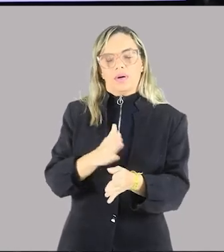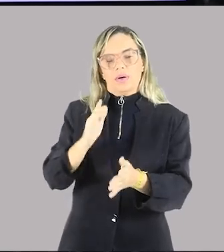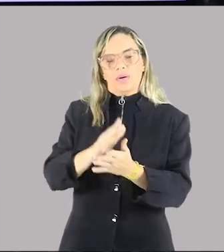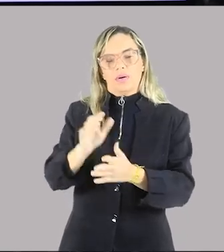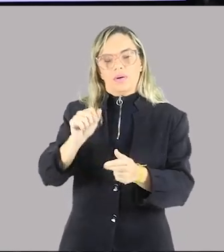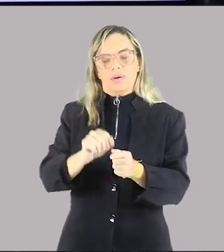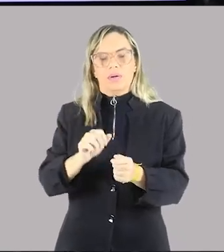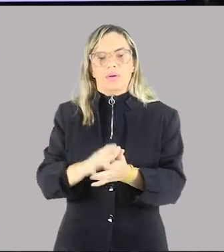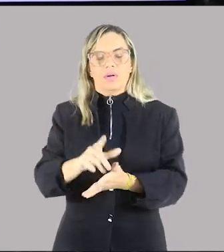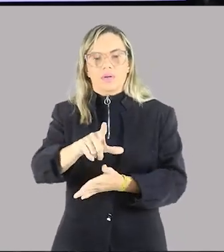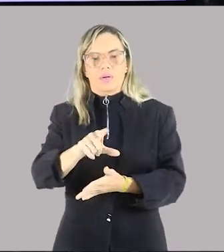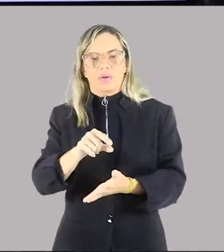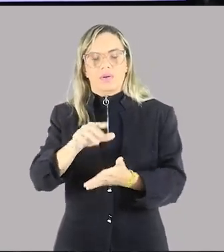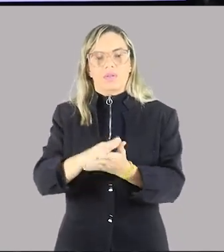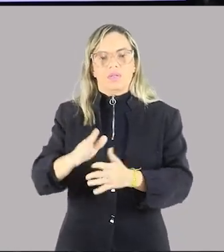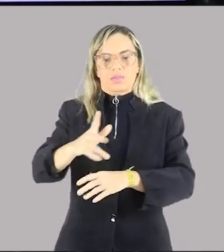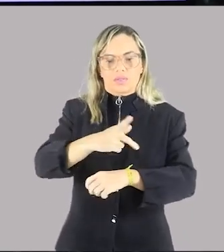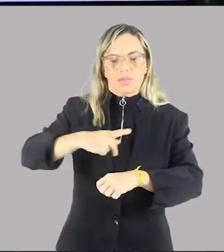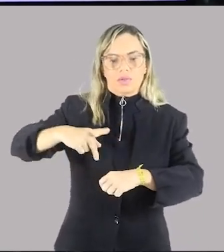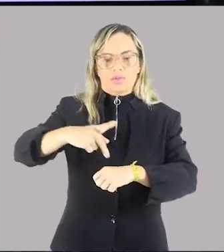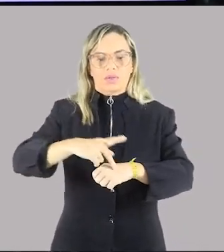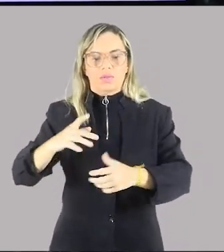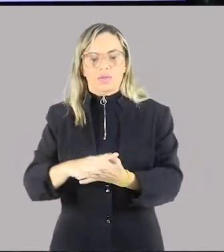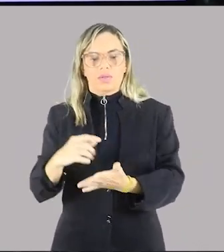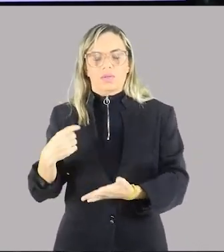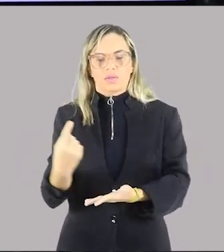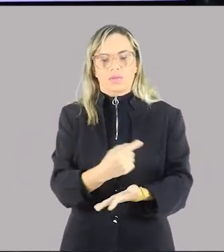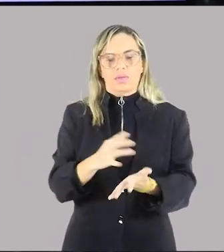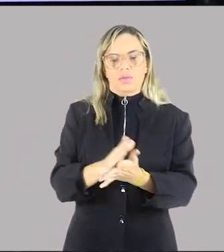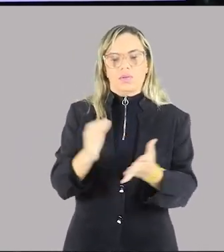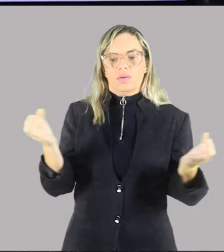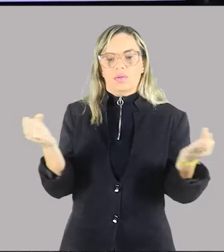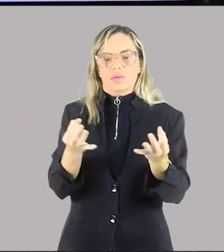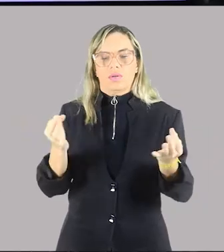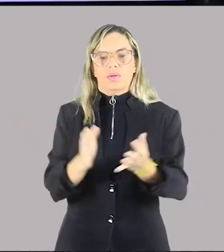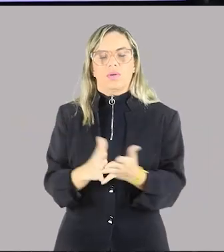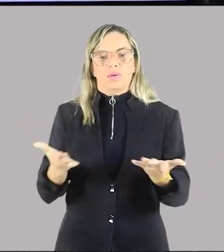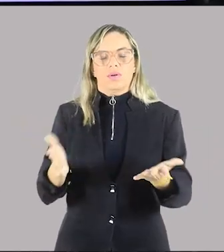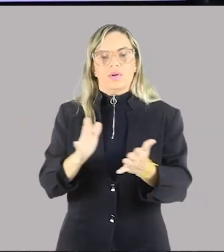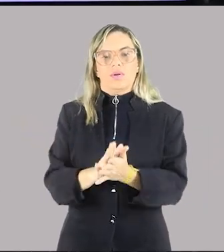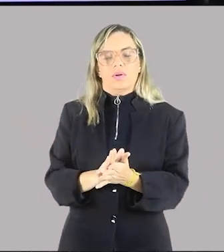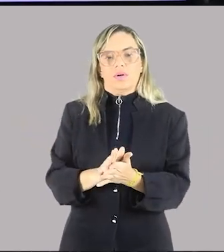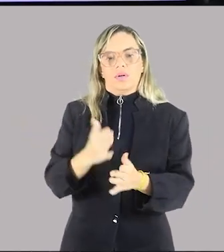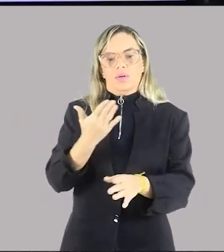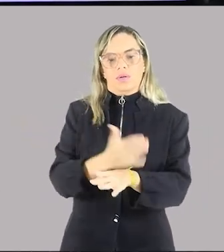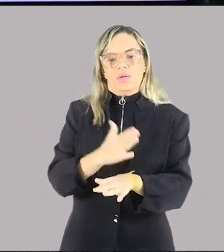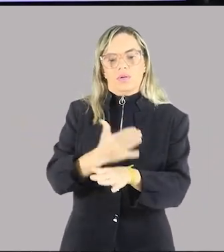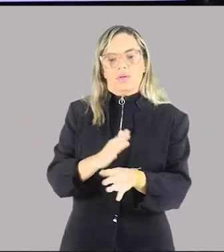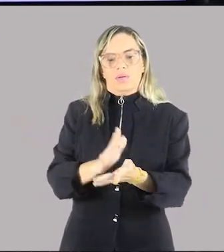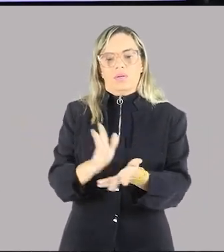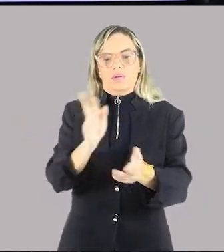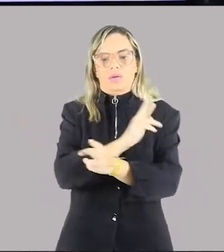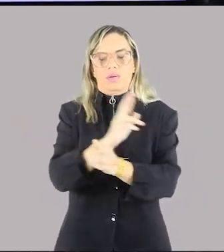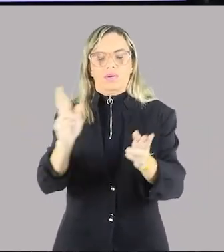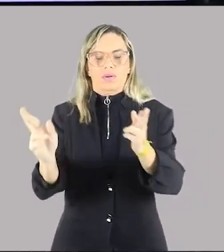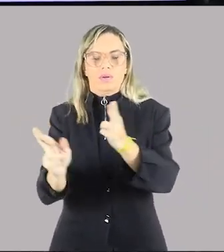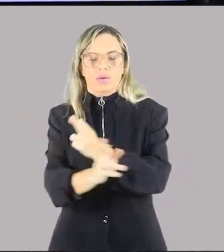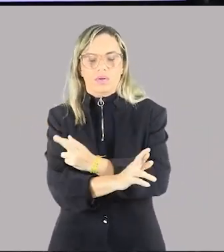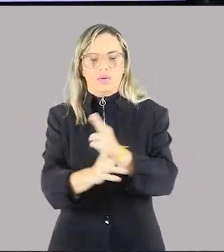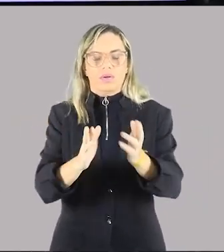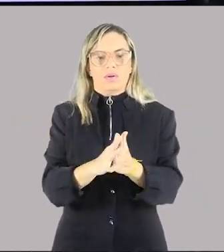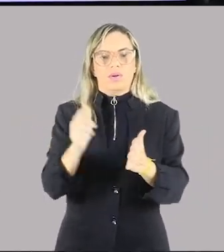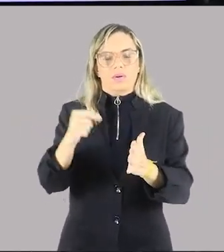é adotada no nosso país, perfeito? Então, para explicar essa atuação, nós vamos observar as relações que demarcam